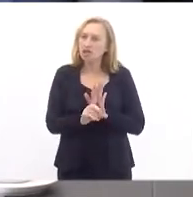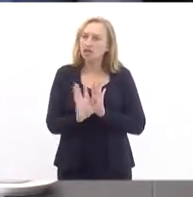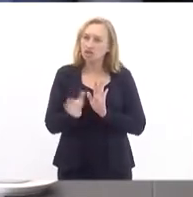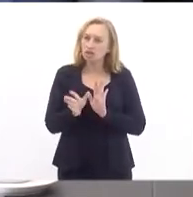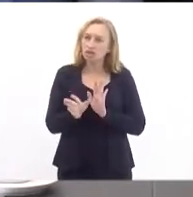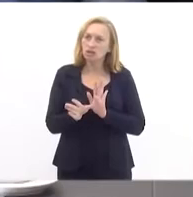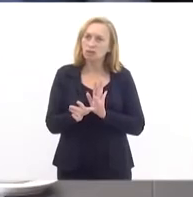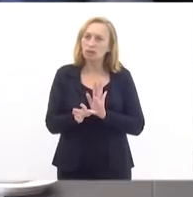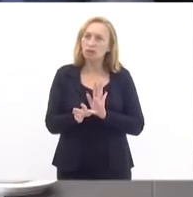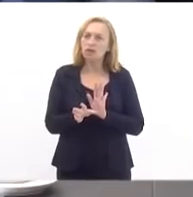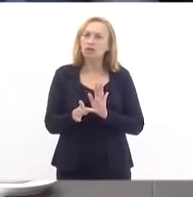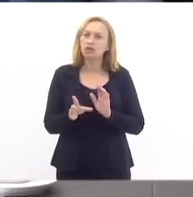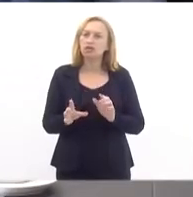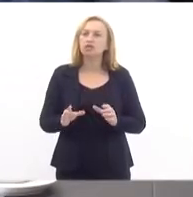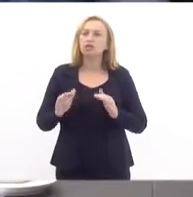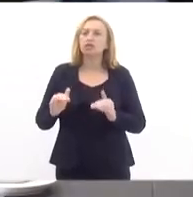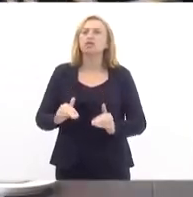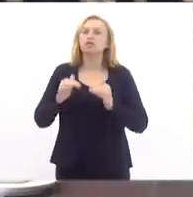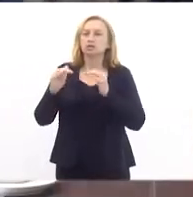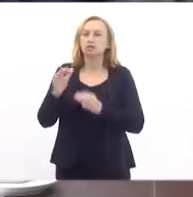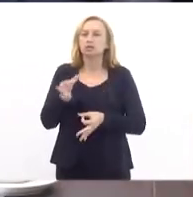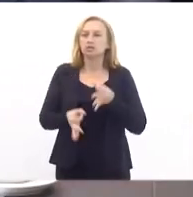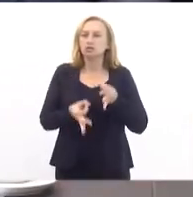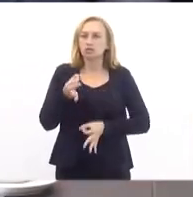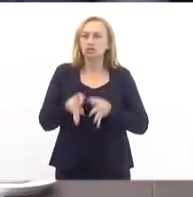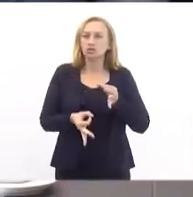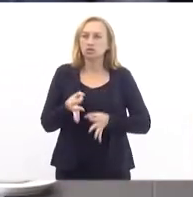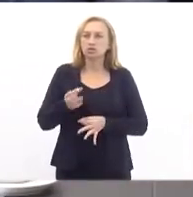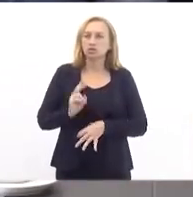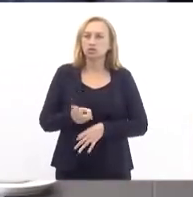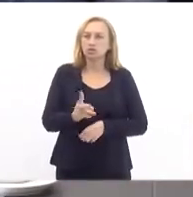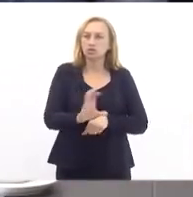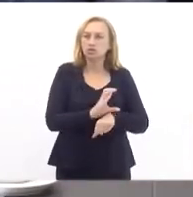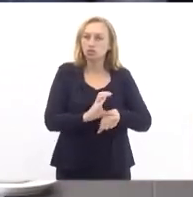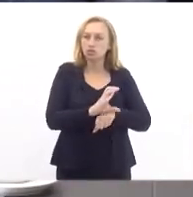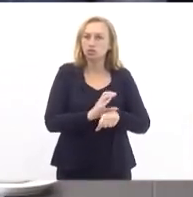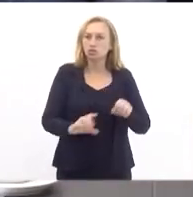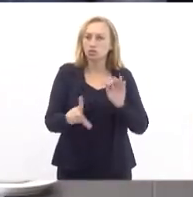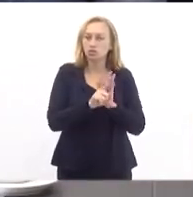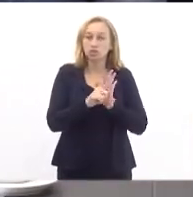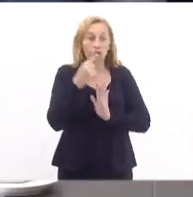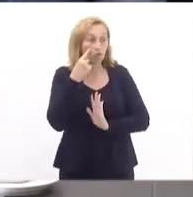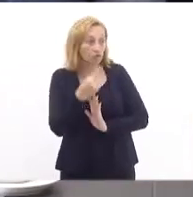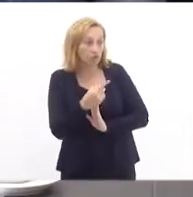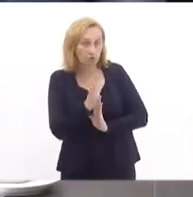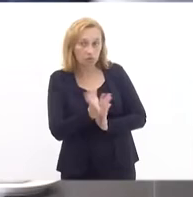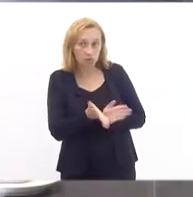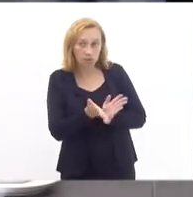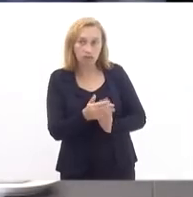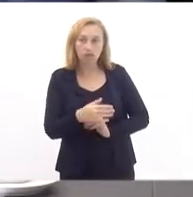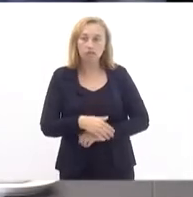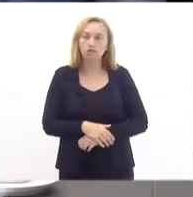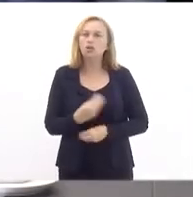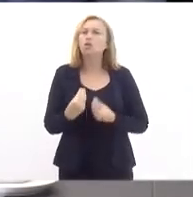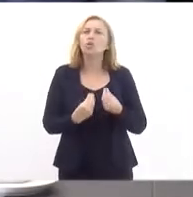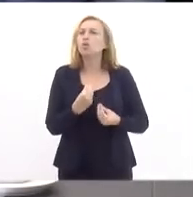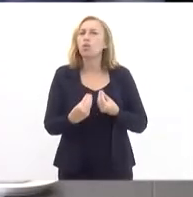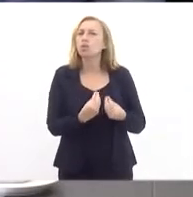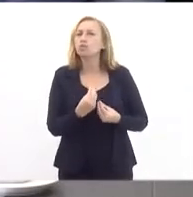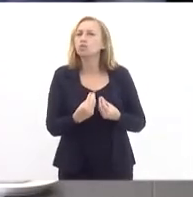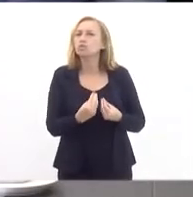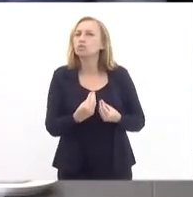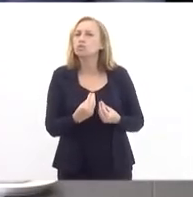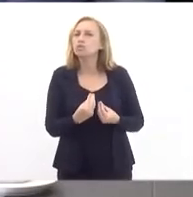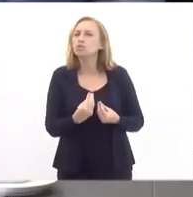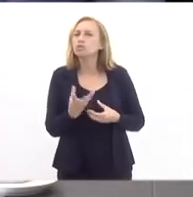foi confrontada no Tribunal de Justiça, que manteve a constitucionalidade dessa lei, como eu verifiquei aqui agora. Como é que está esse